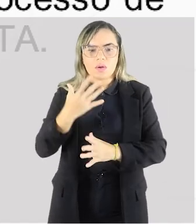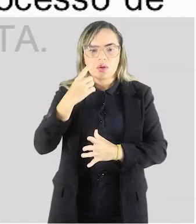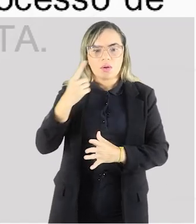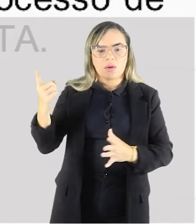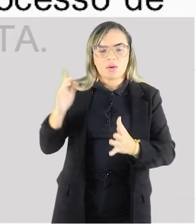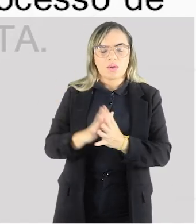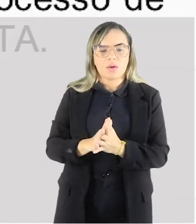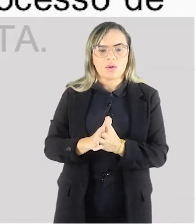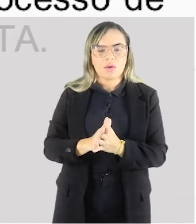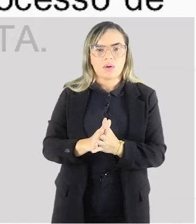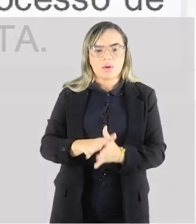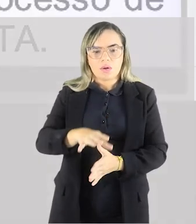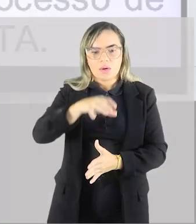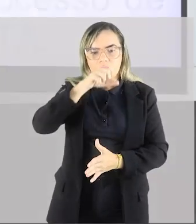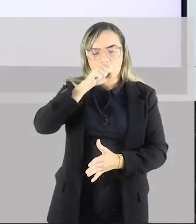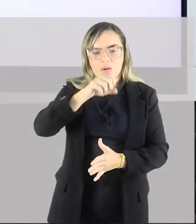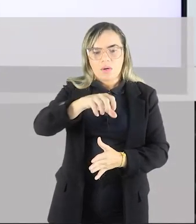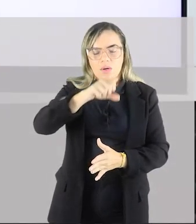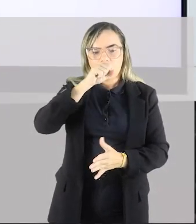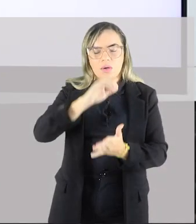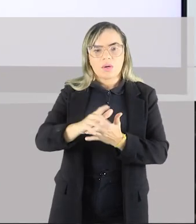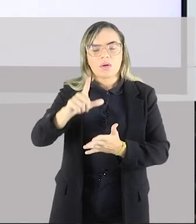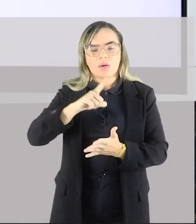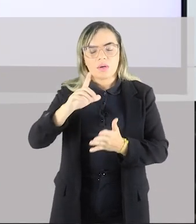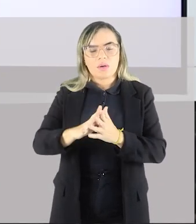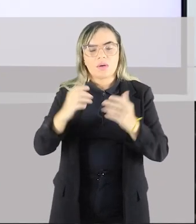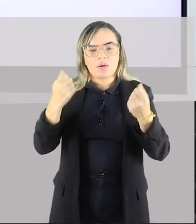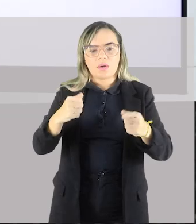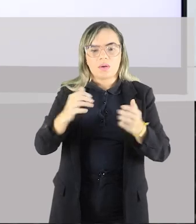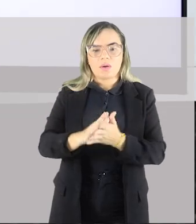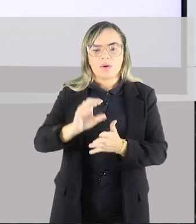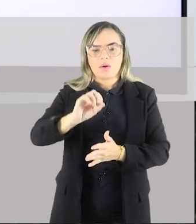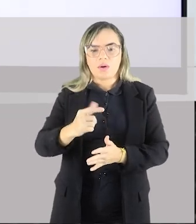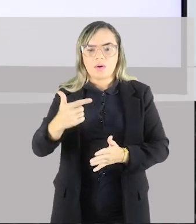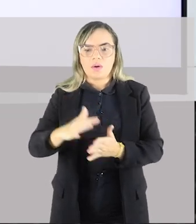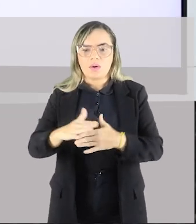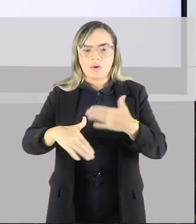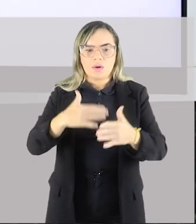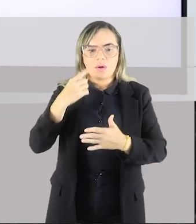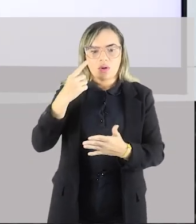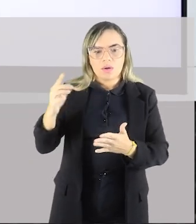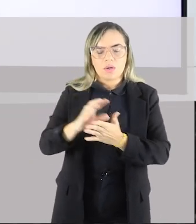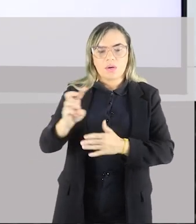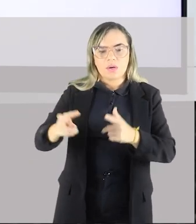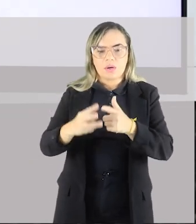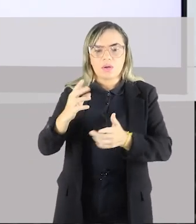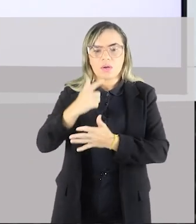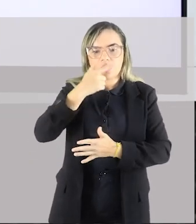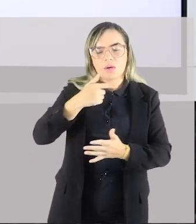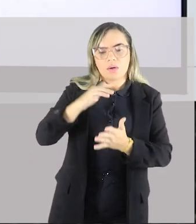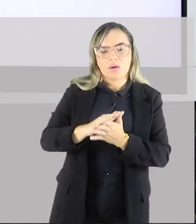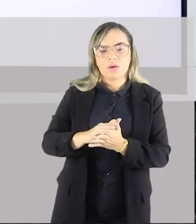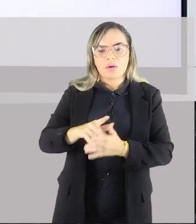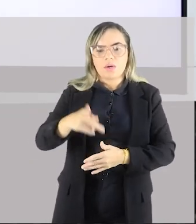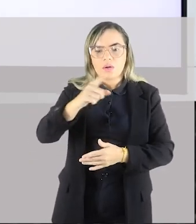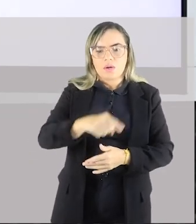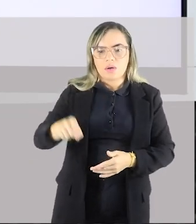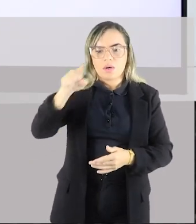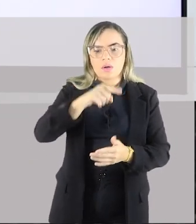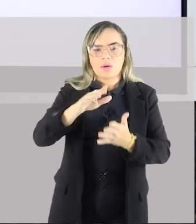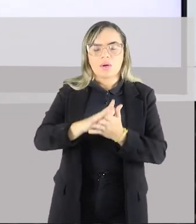ser dividido em 3 etapas: glicólise, ciclo de Krebs e cadeia respiratória. Considerando a estrutura